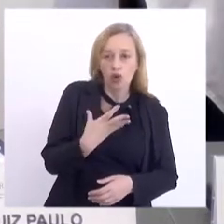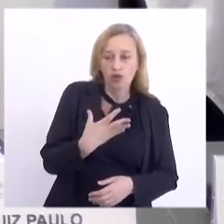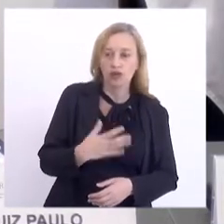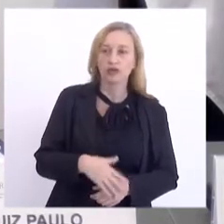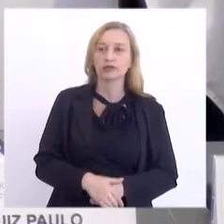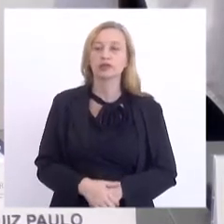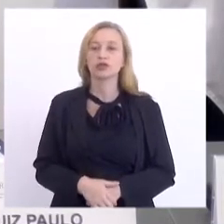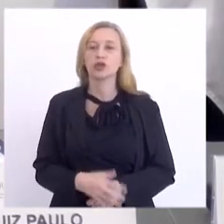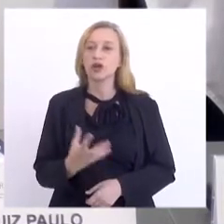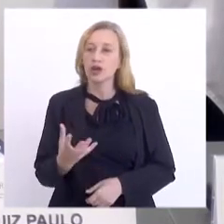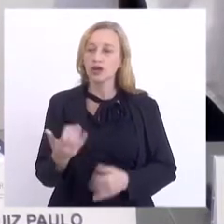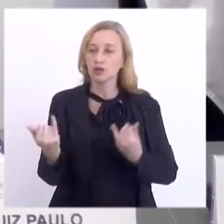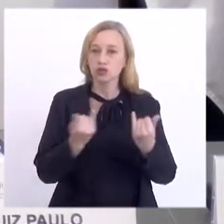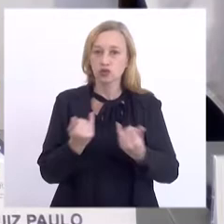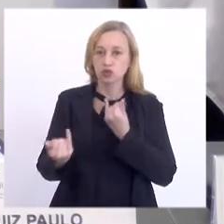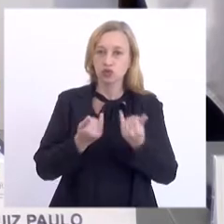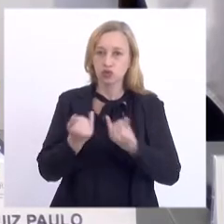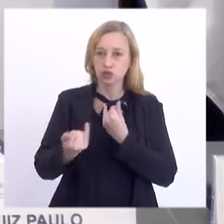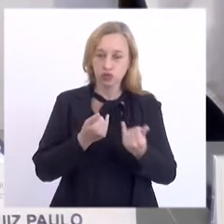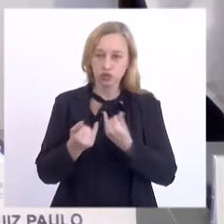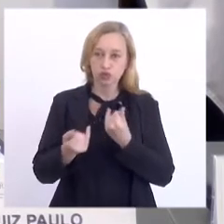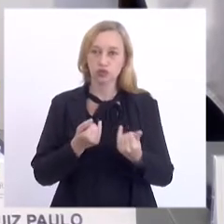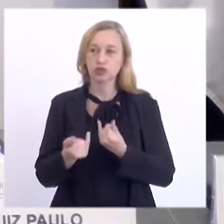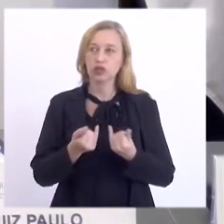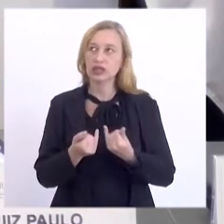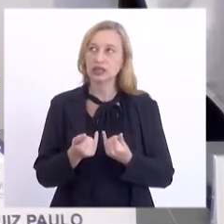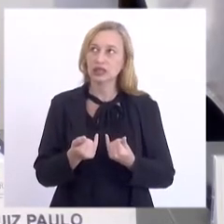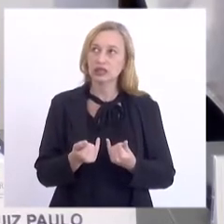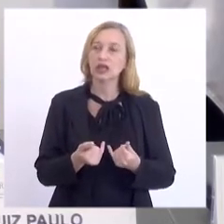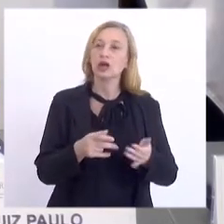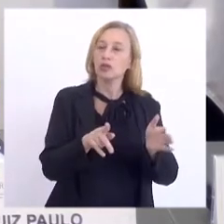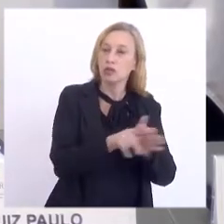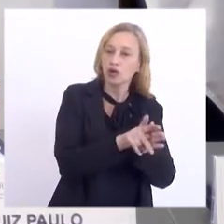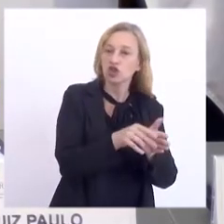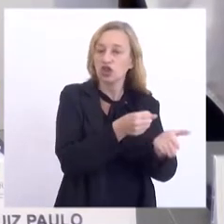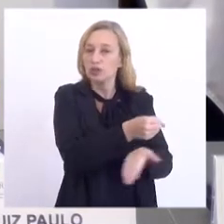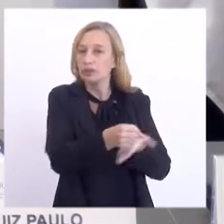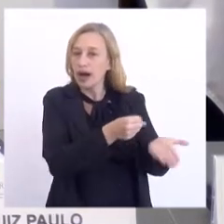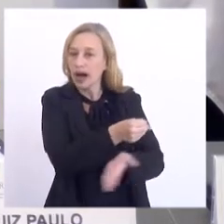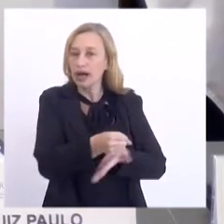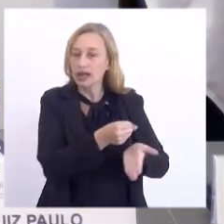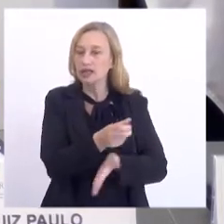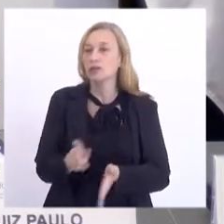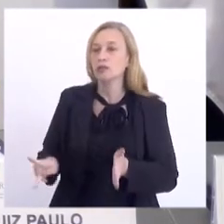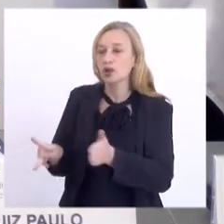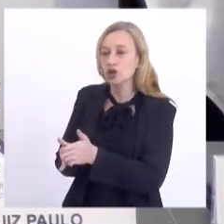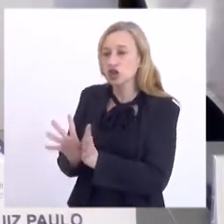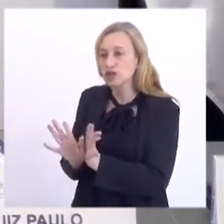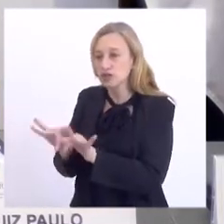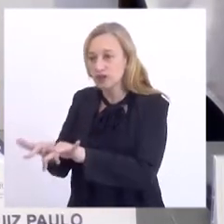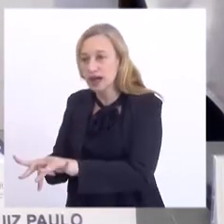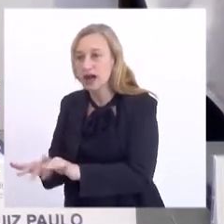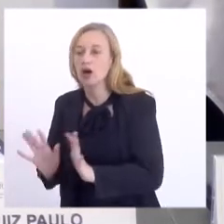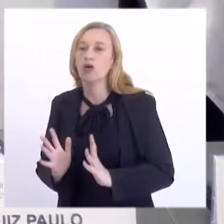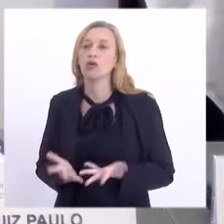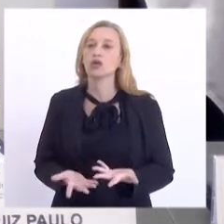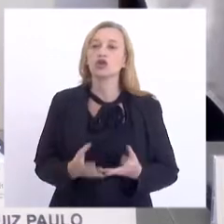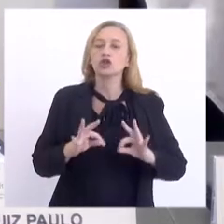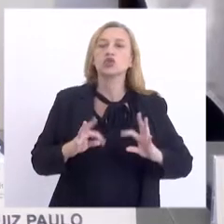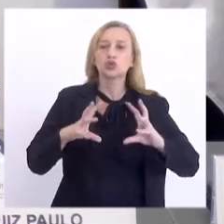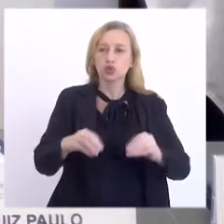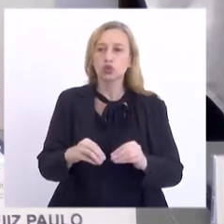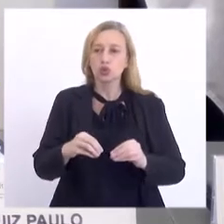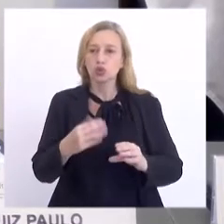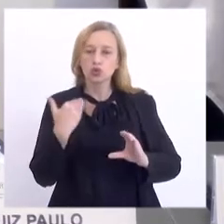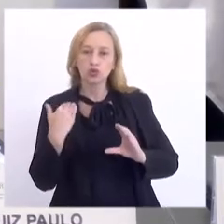só recebe as informações se tem projeto básico você tem projeto final isso